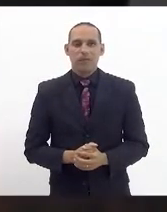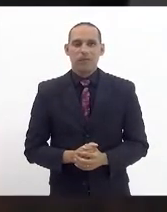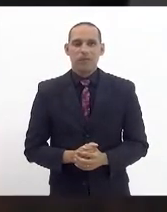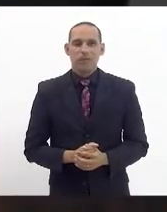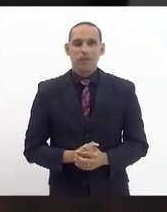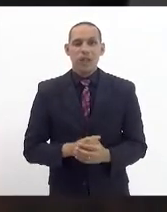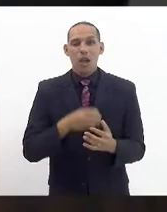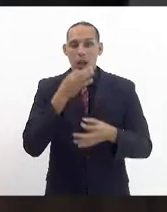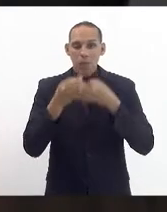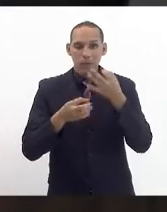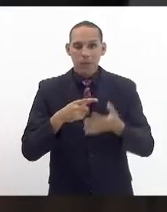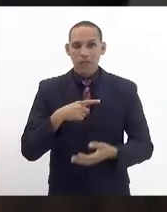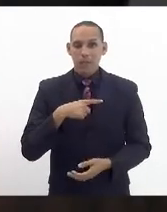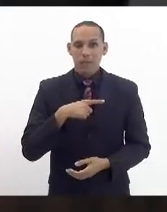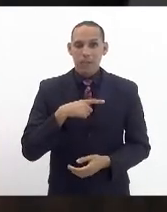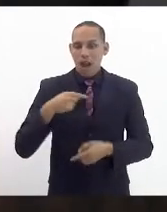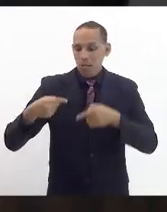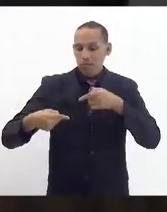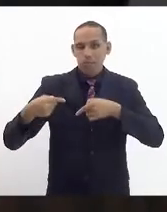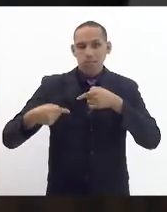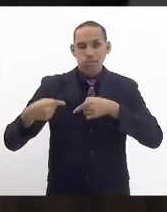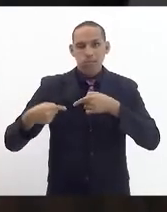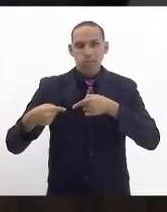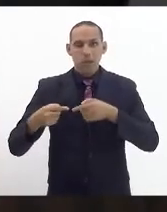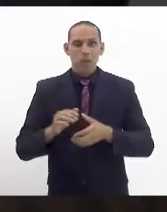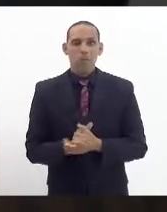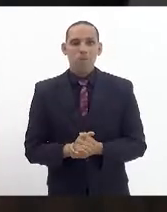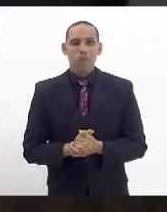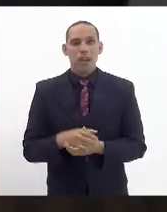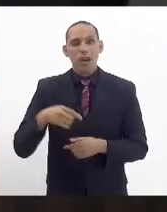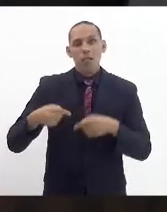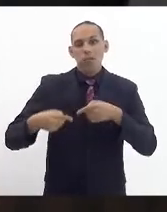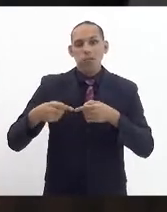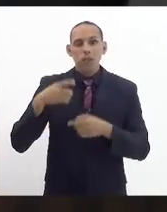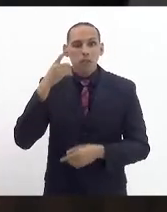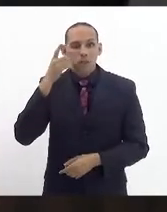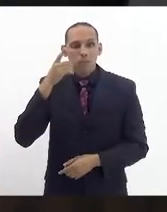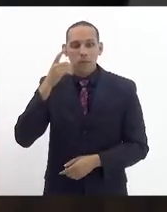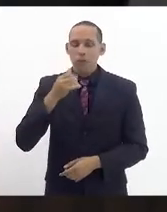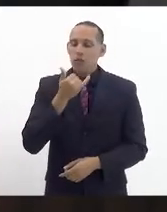Os pareceres emitidos em discussão. Para discutir, o deputado Luiz Paulo,